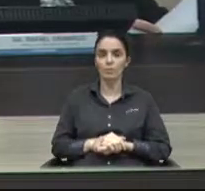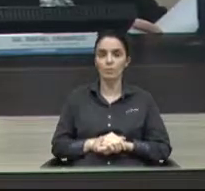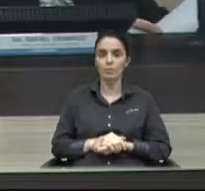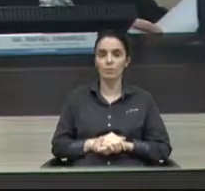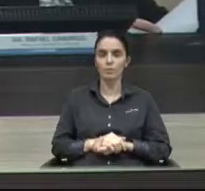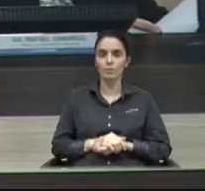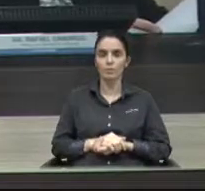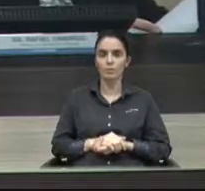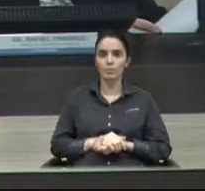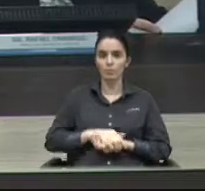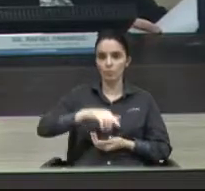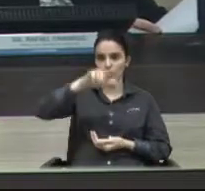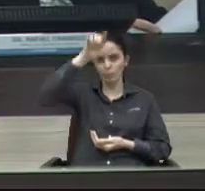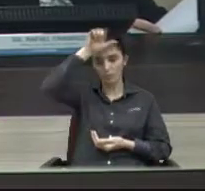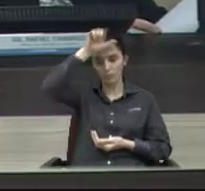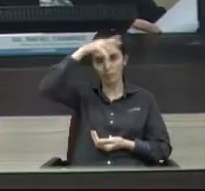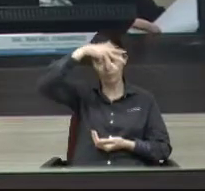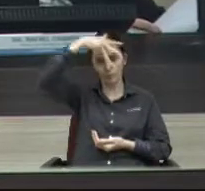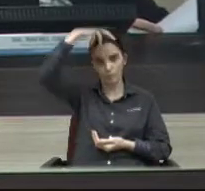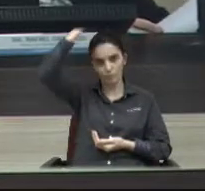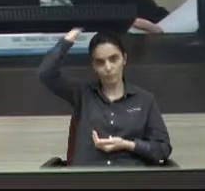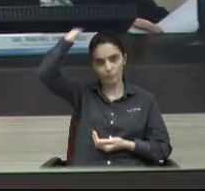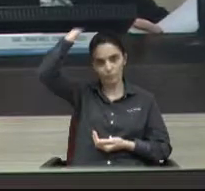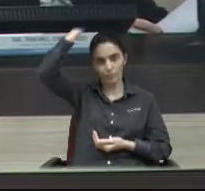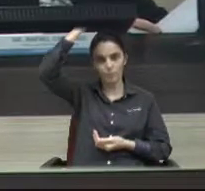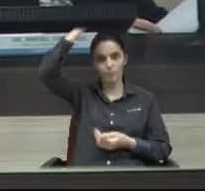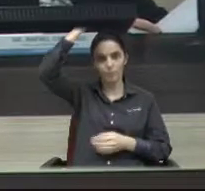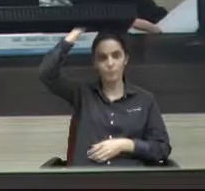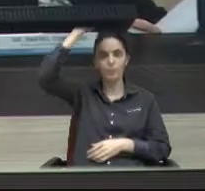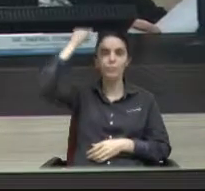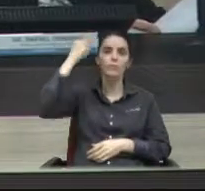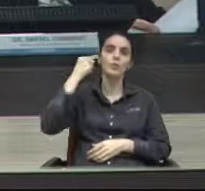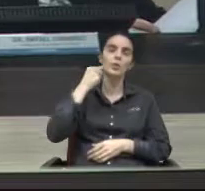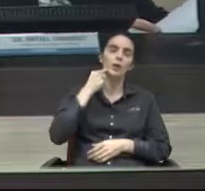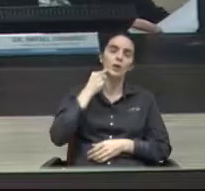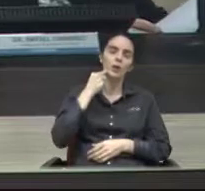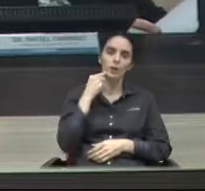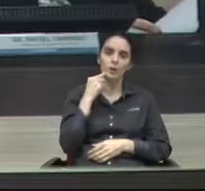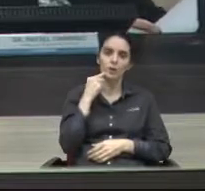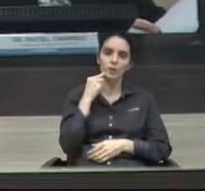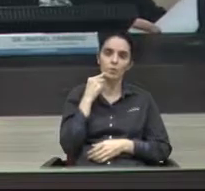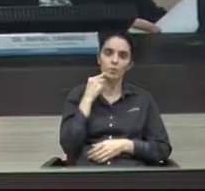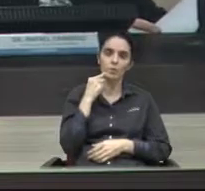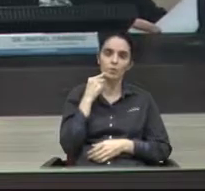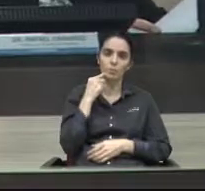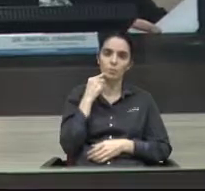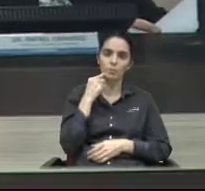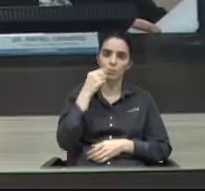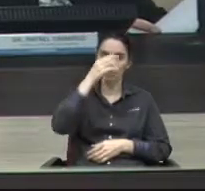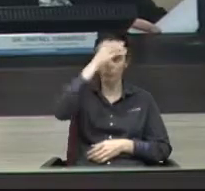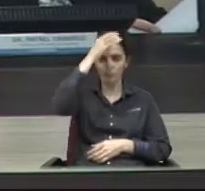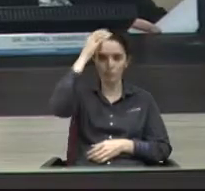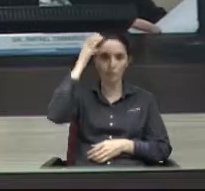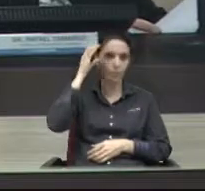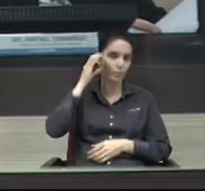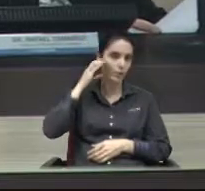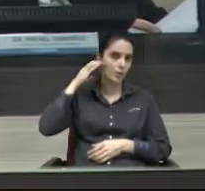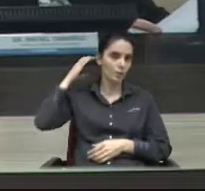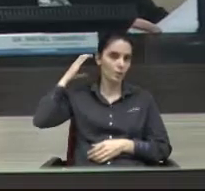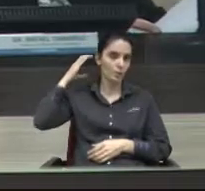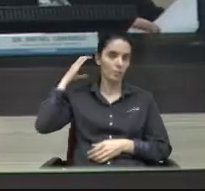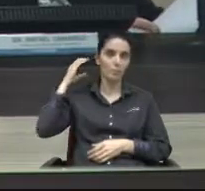Os líderes Antônio Franco de Moraes, Cleiton Aparecido da Silva, Carolina de